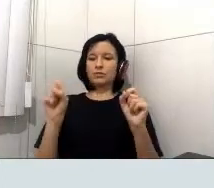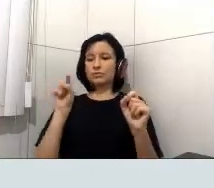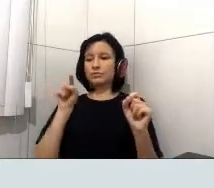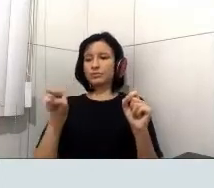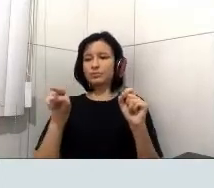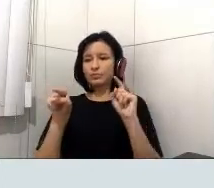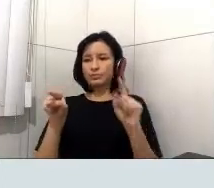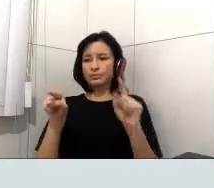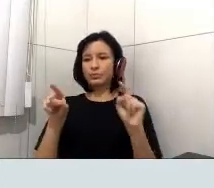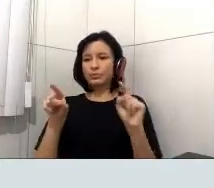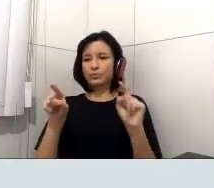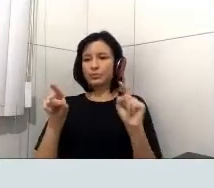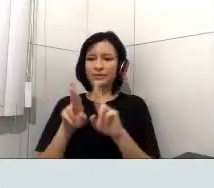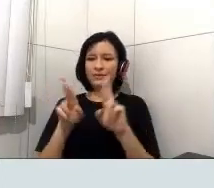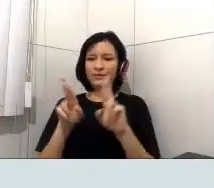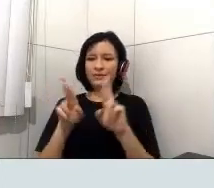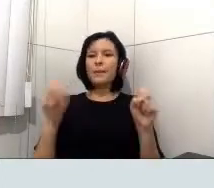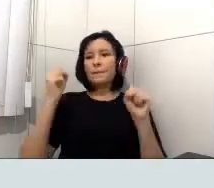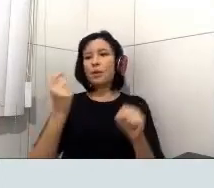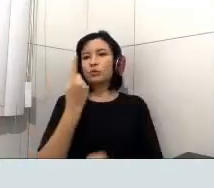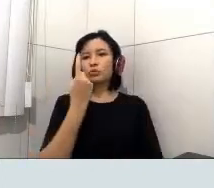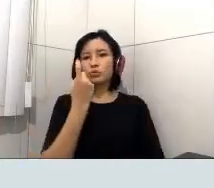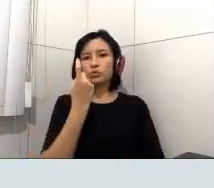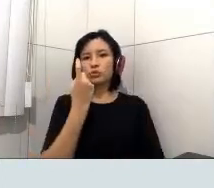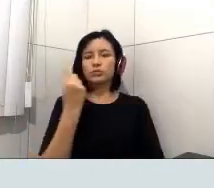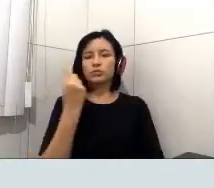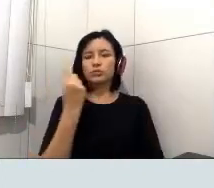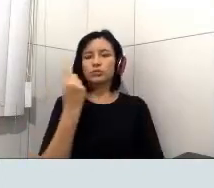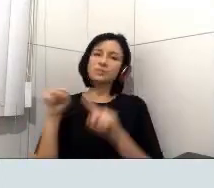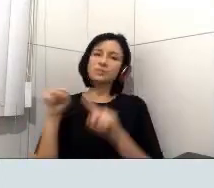distintos, tá certo? Então está verdadeiro.